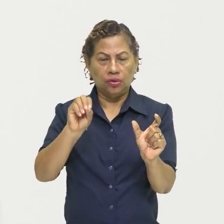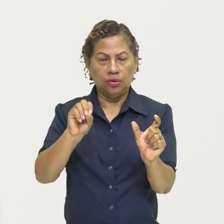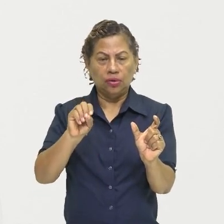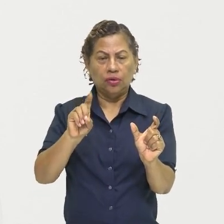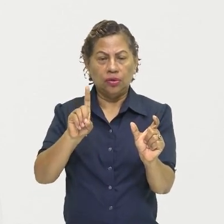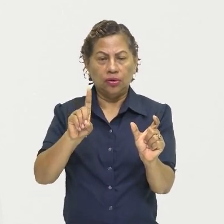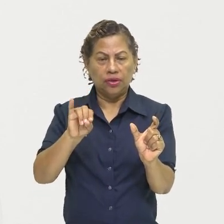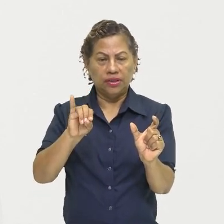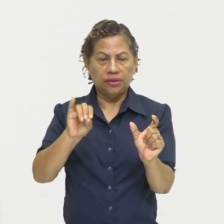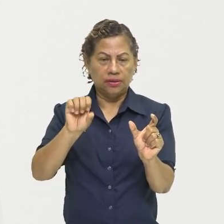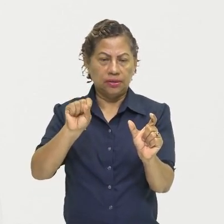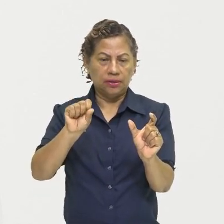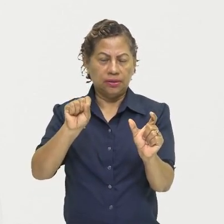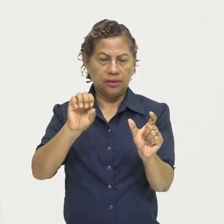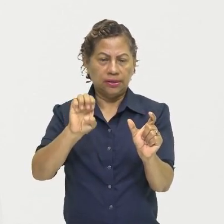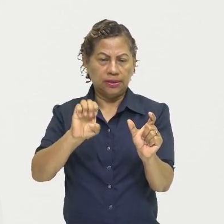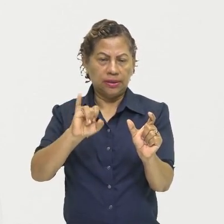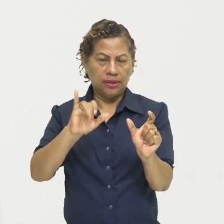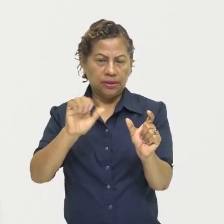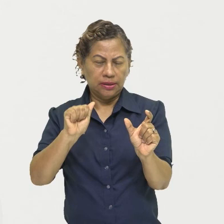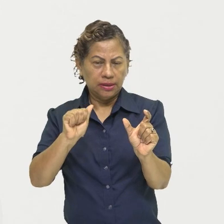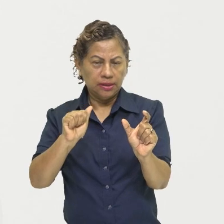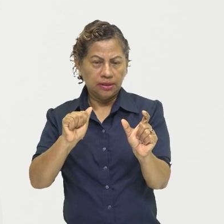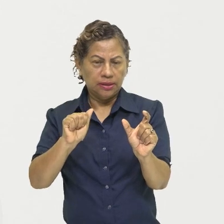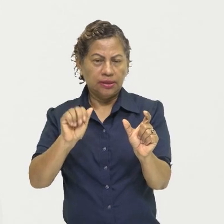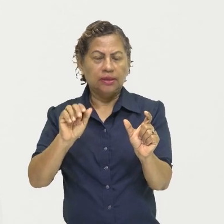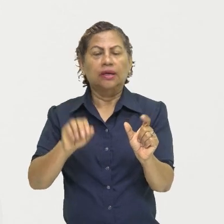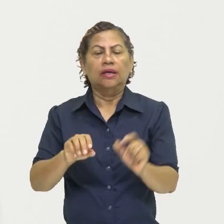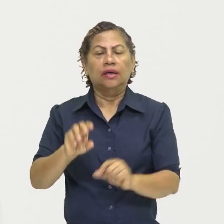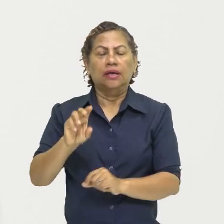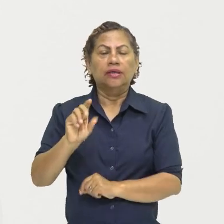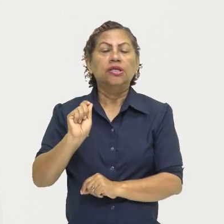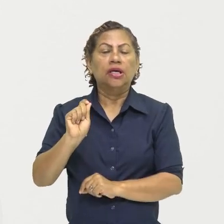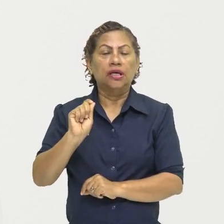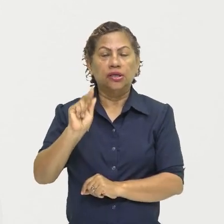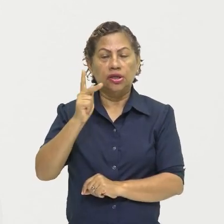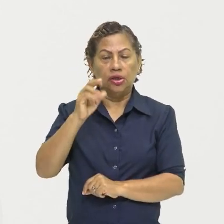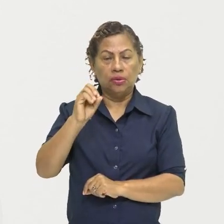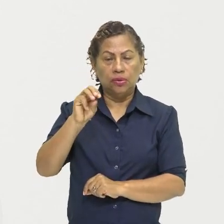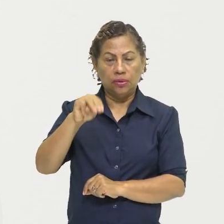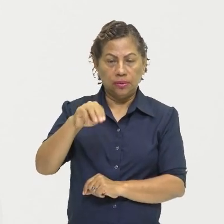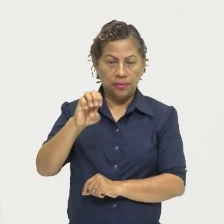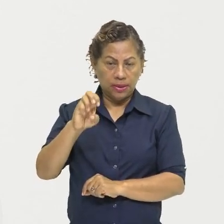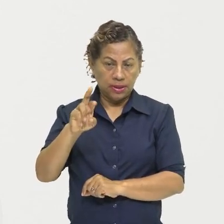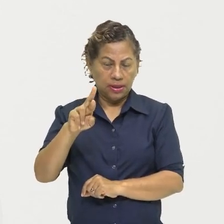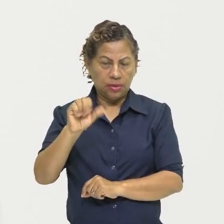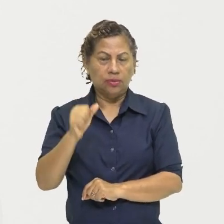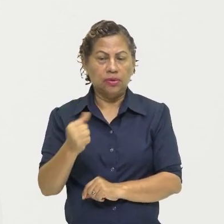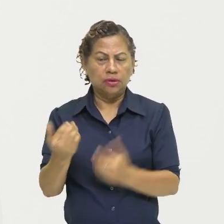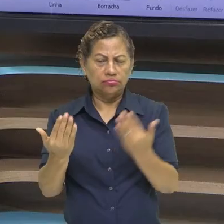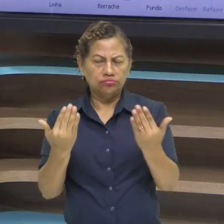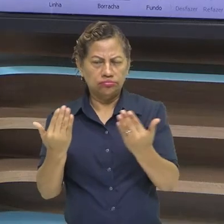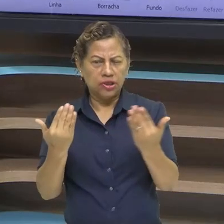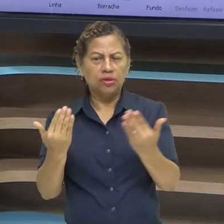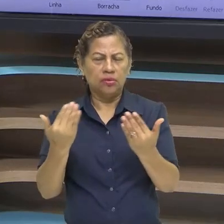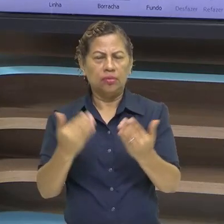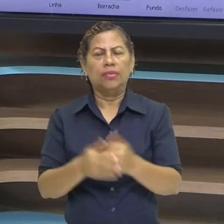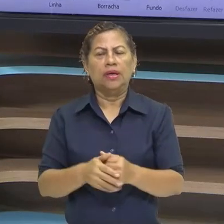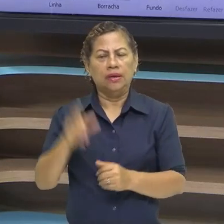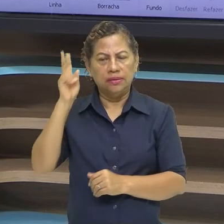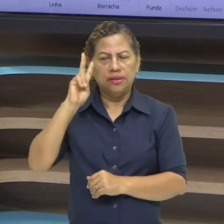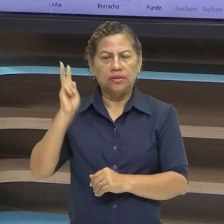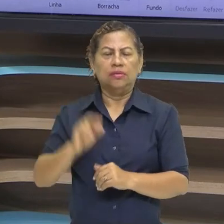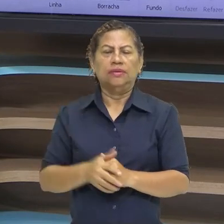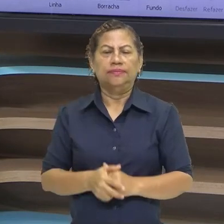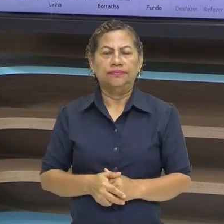aí uma obra que se parece, né, com a Ilíada e a Odisseia. Então, gente,